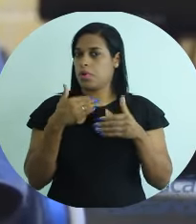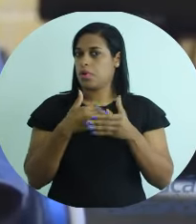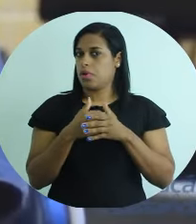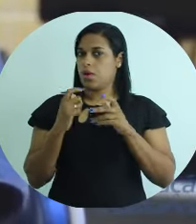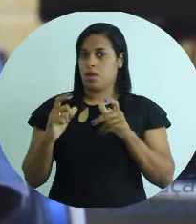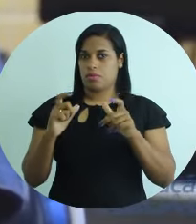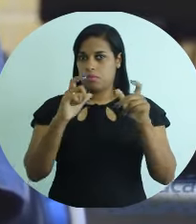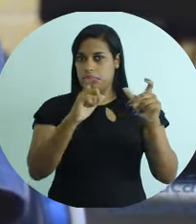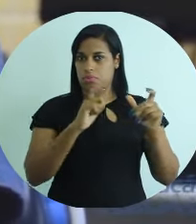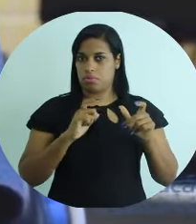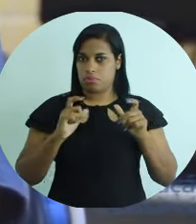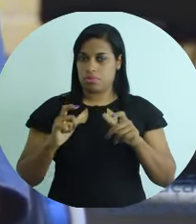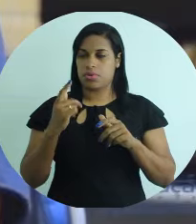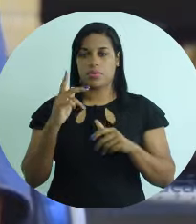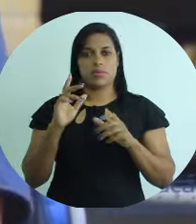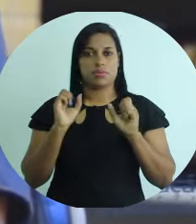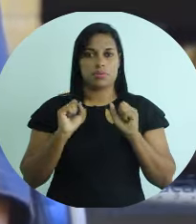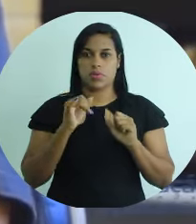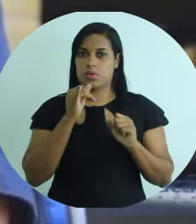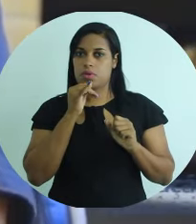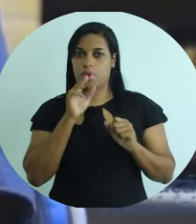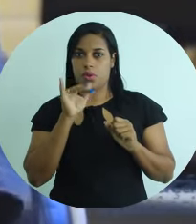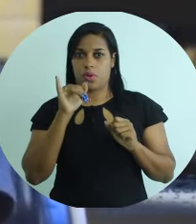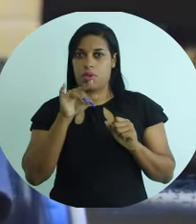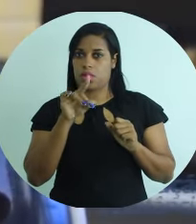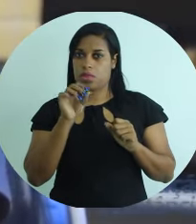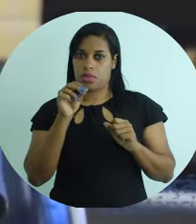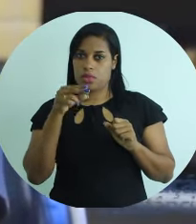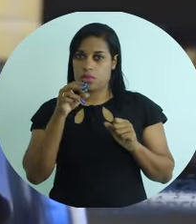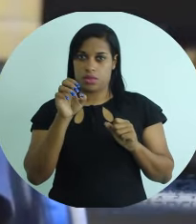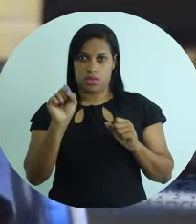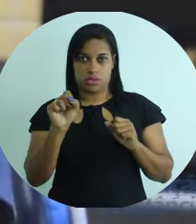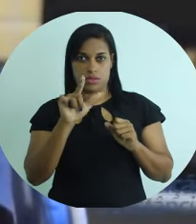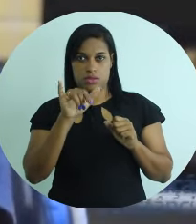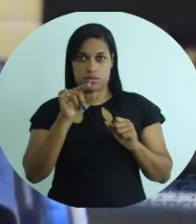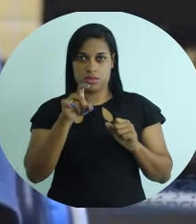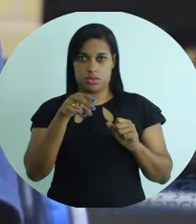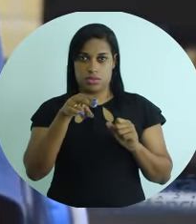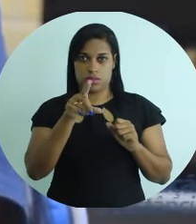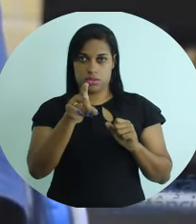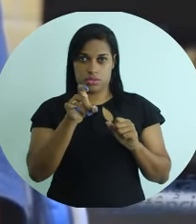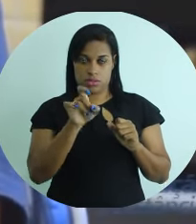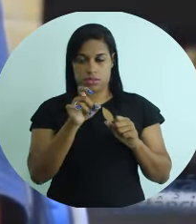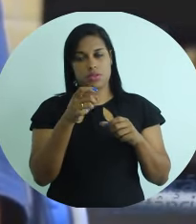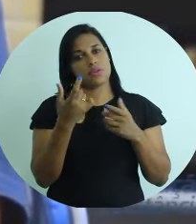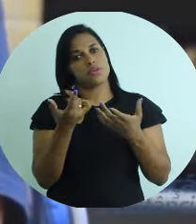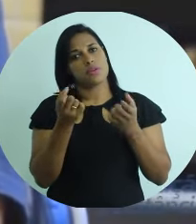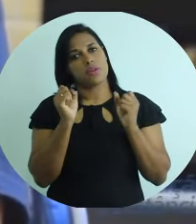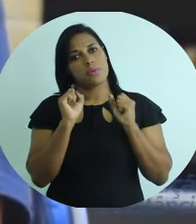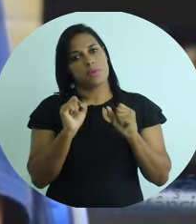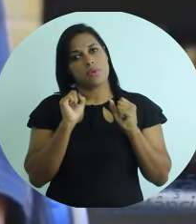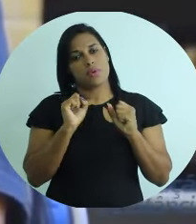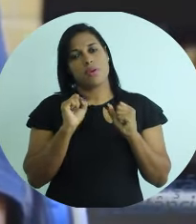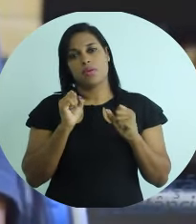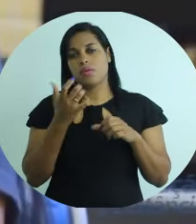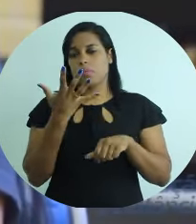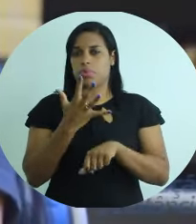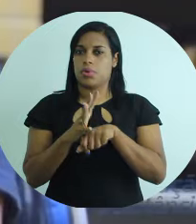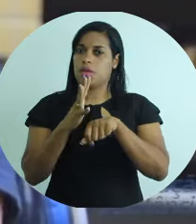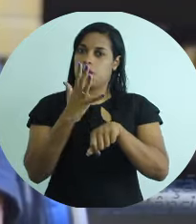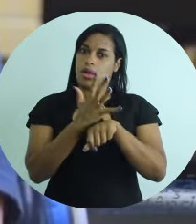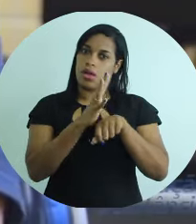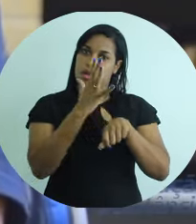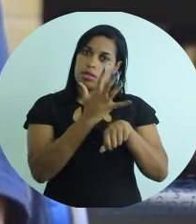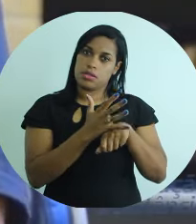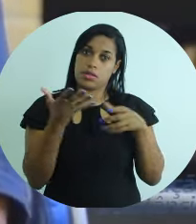em qualquer ambiente, você pode, seja ele Windows, Linux ou Mac, você pode fazer o download do GIMP e começar a praticar isso que nós